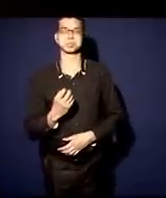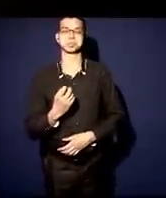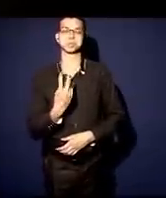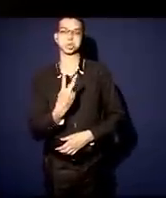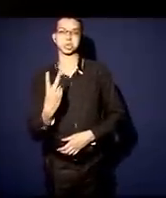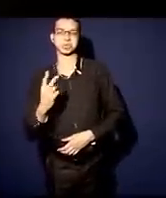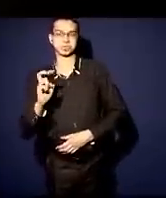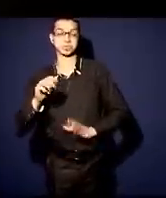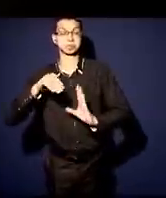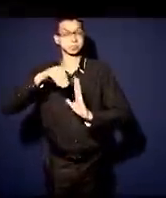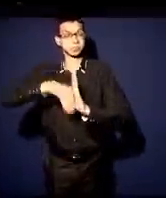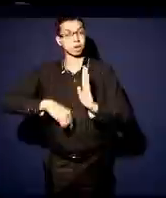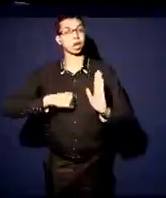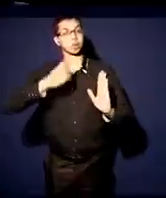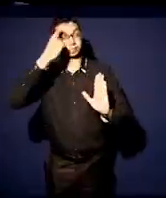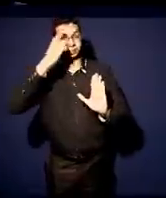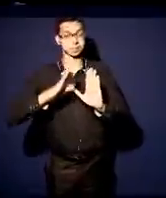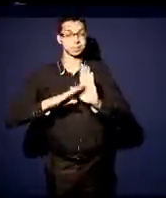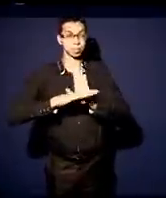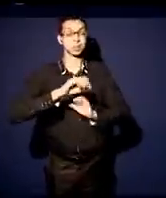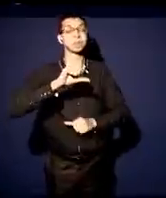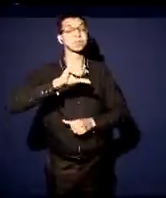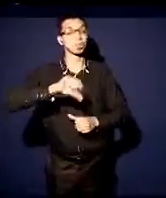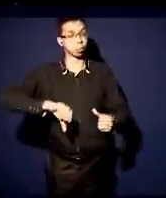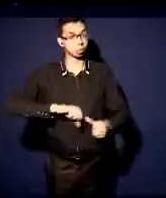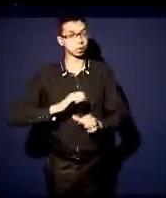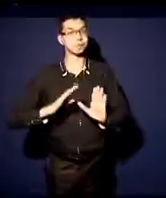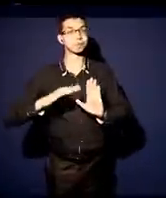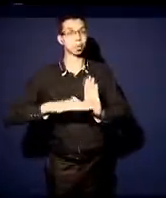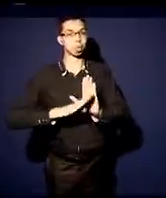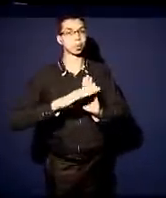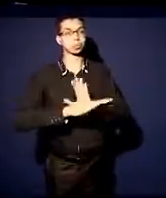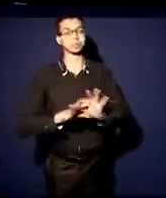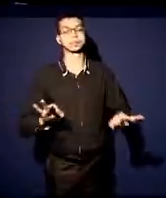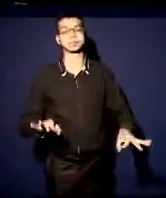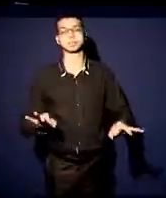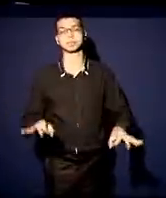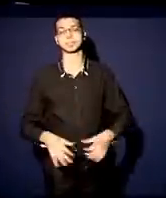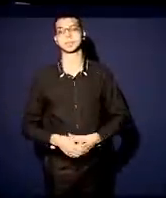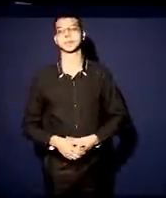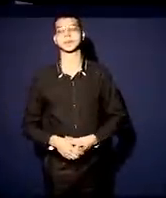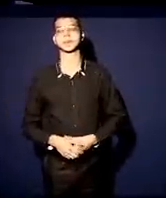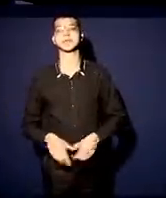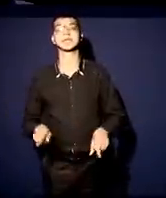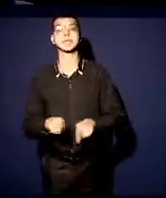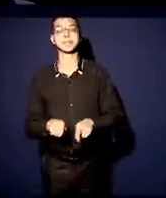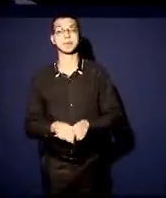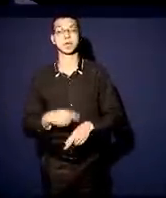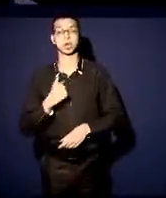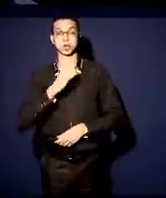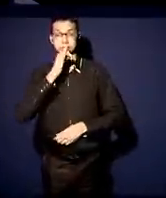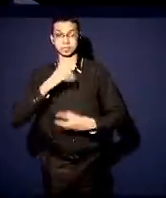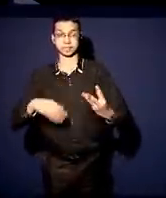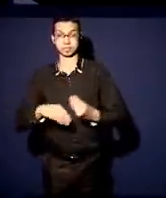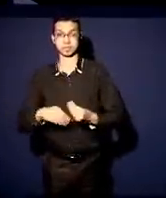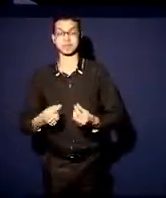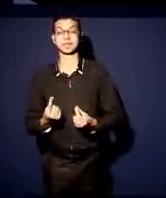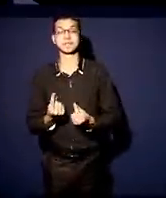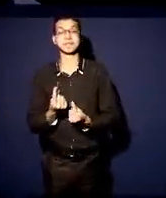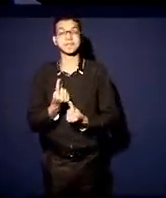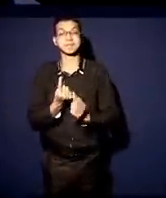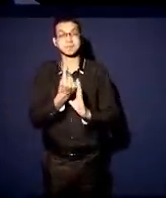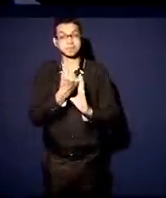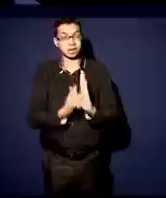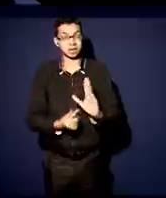minha opinião. Eu concordo. E o QT, né? E também, desculpe, só para complementar, as condições financeiras estão muito frouxas, como eu